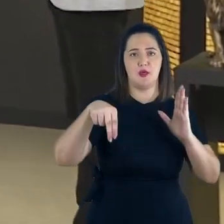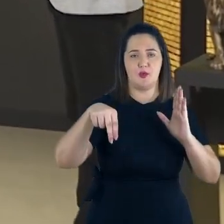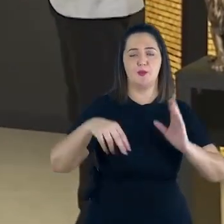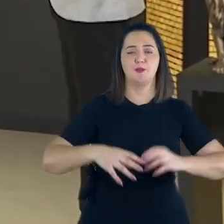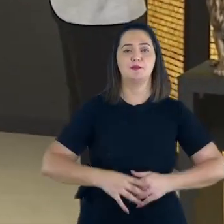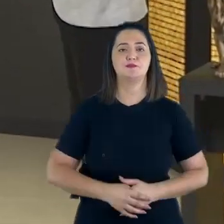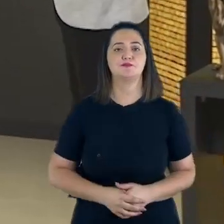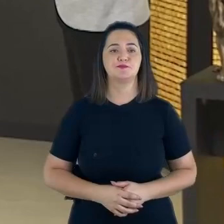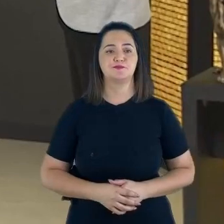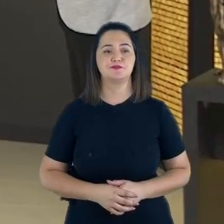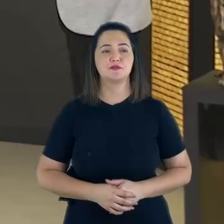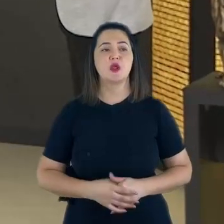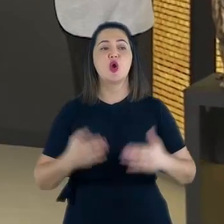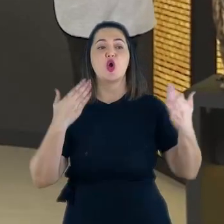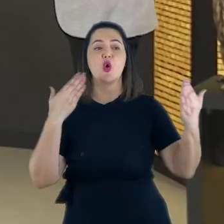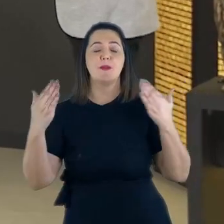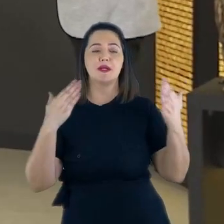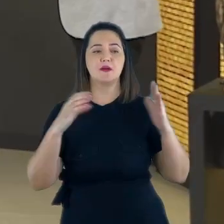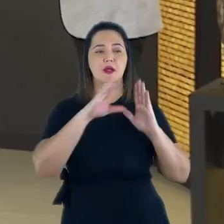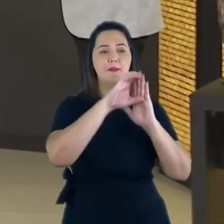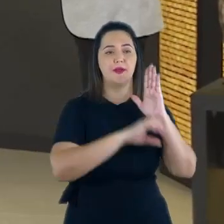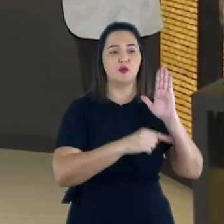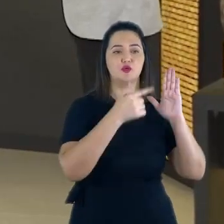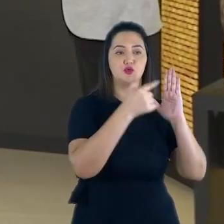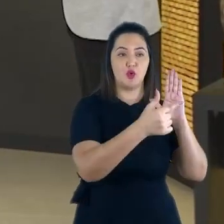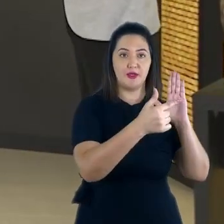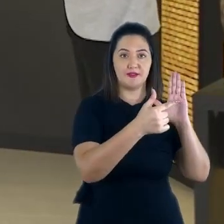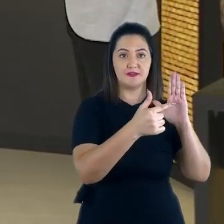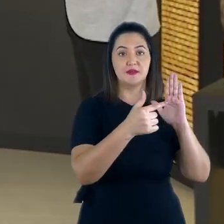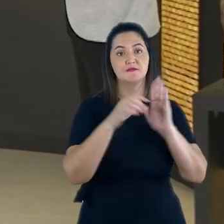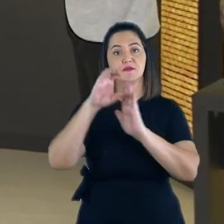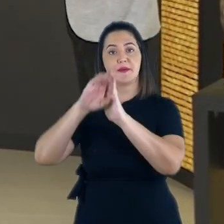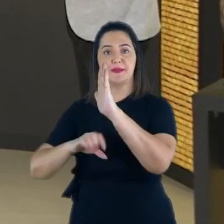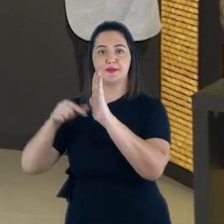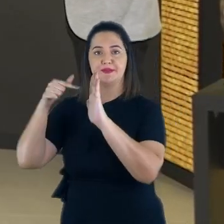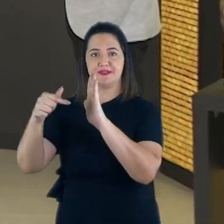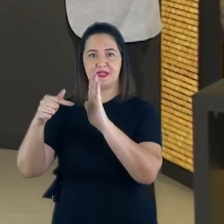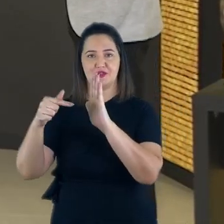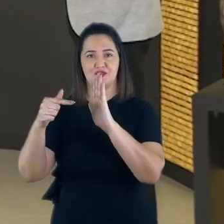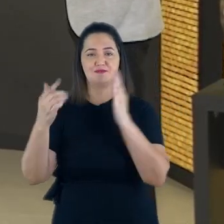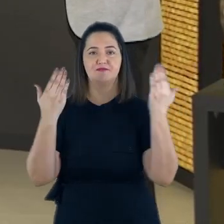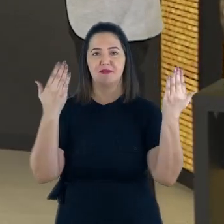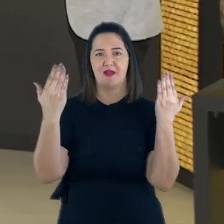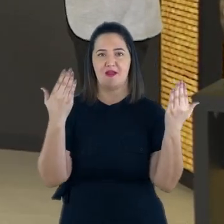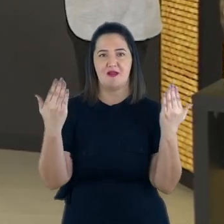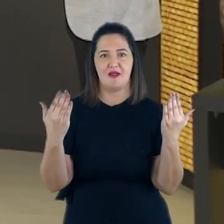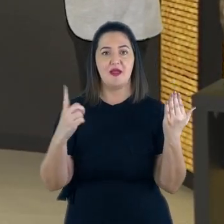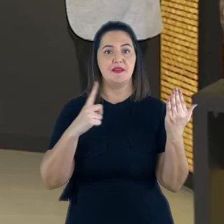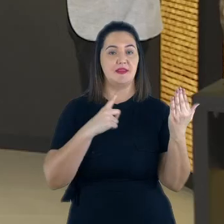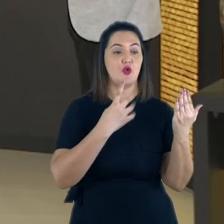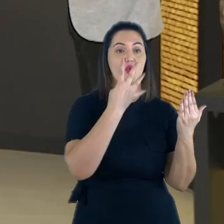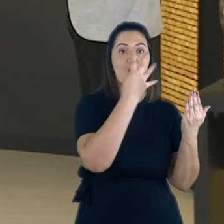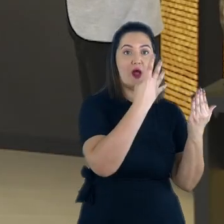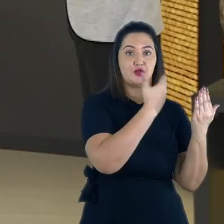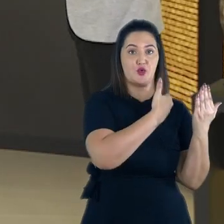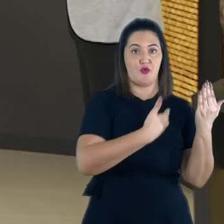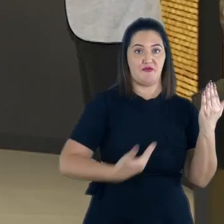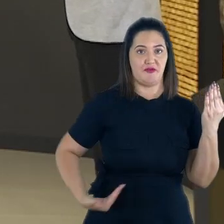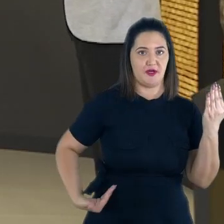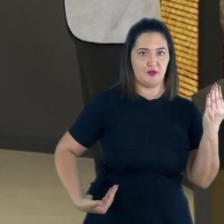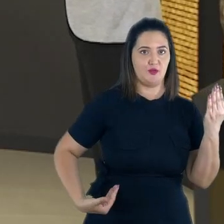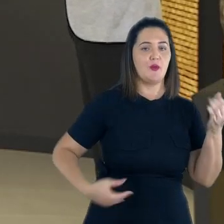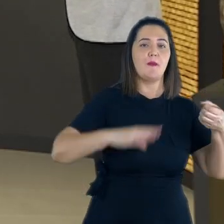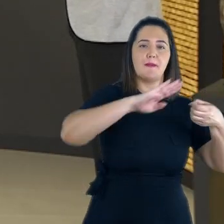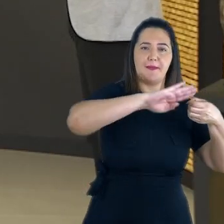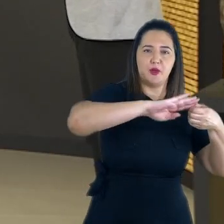O paralelo de Daniel 2 está em Daniel capítulo 7, no qual os mesmos 4 reinos mundiais, Babilônia, Média,